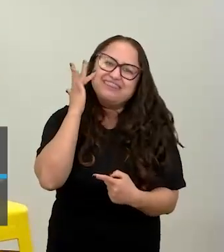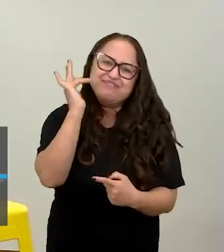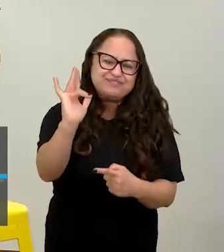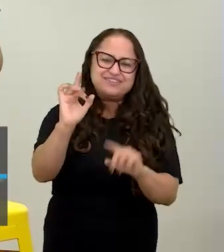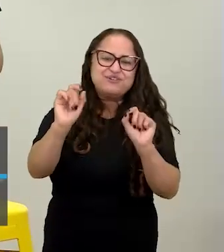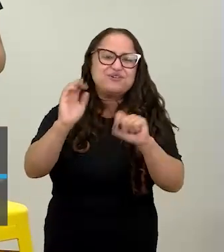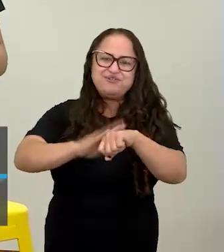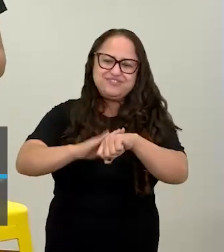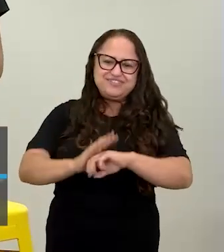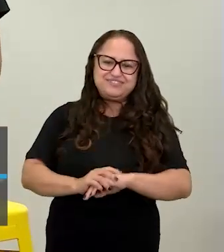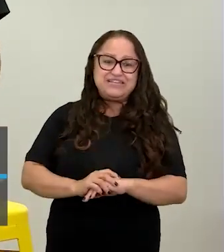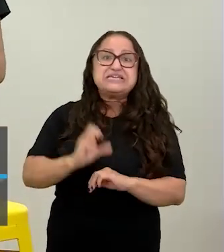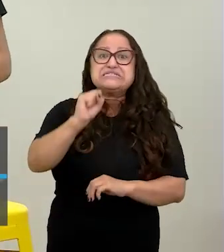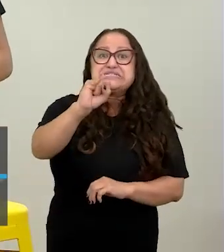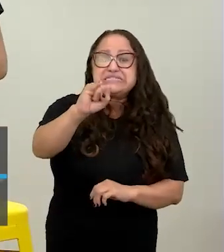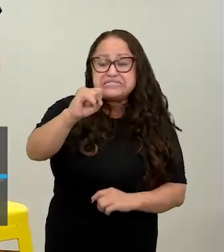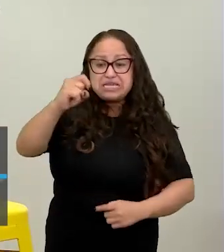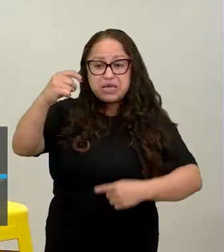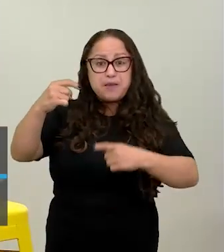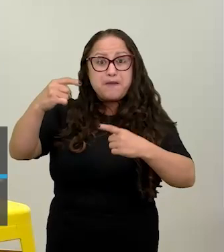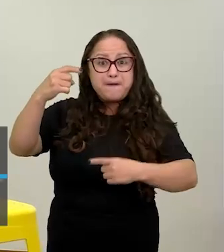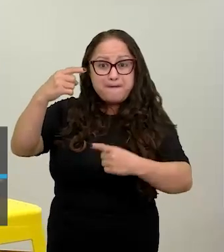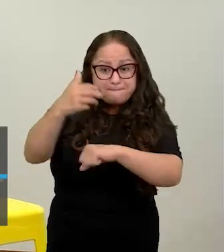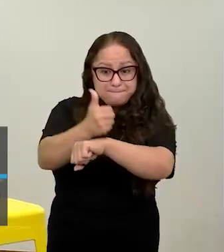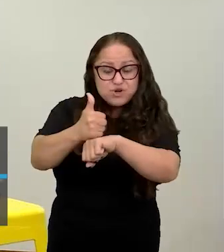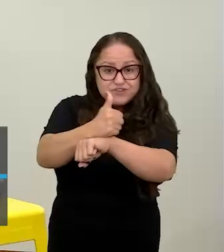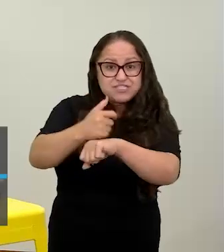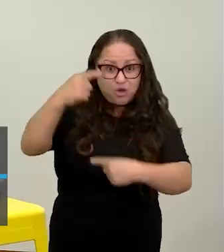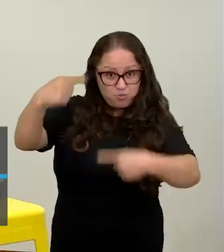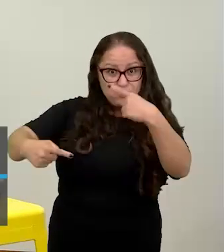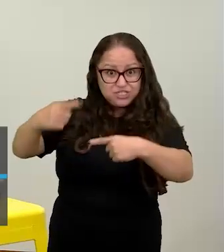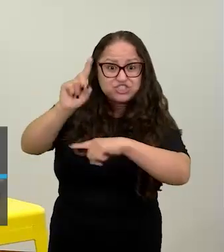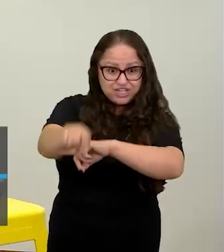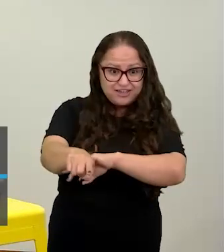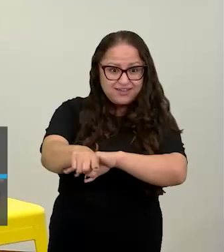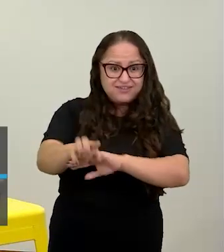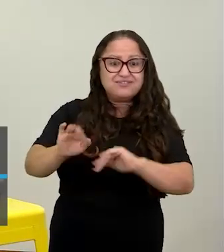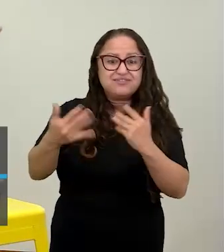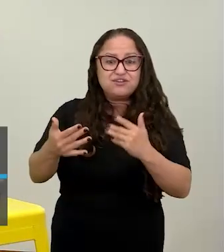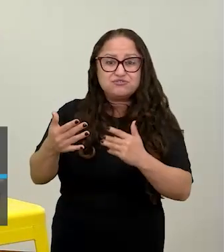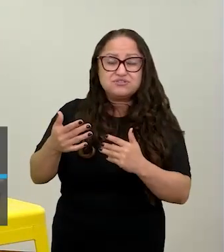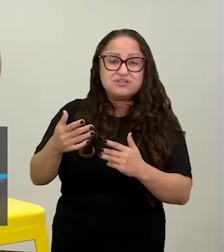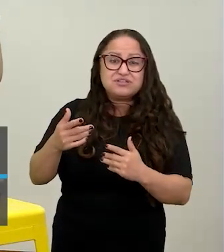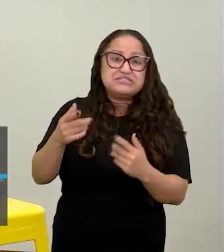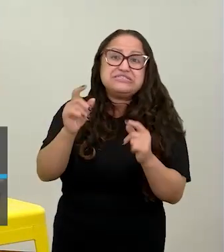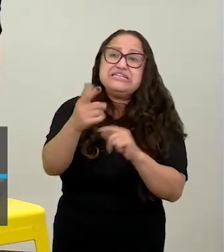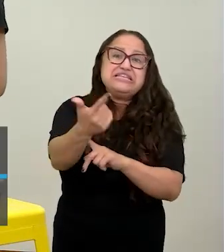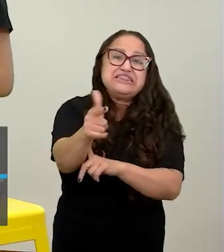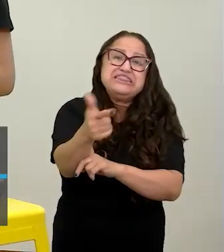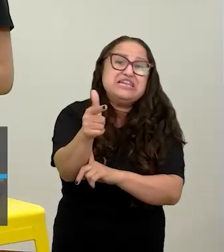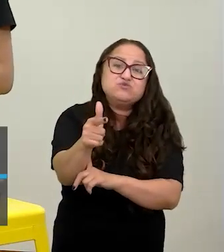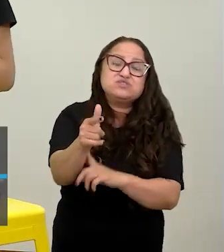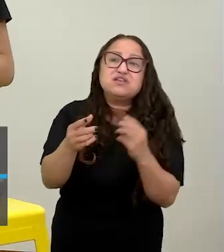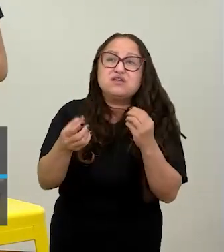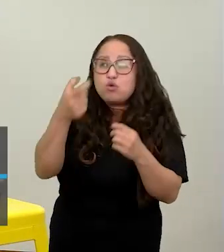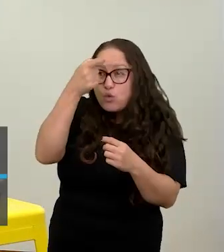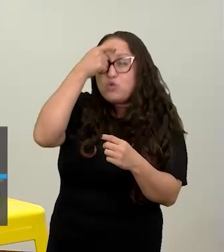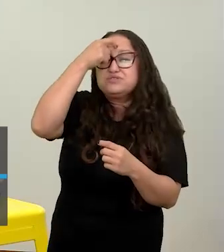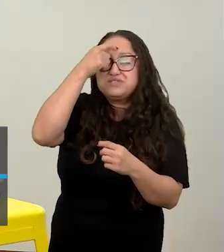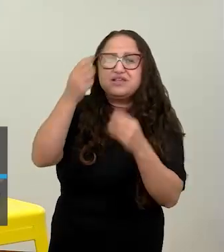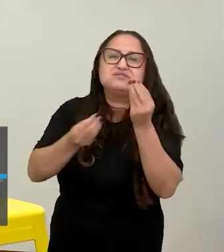uma profissão, a gente também tem que entender que colocar alguém lá que não tem noção do que está fazendo também é um risco. E a política, ela é